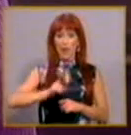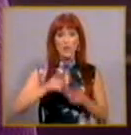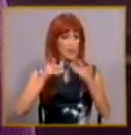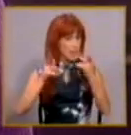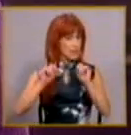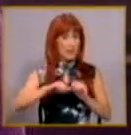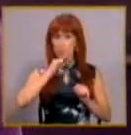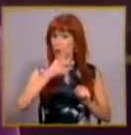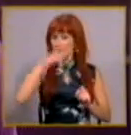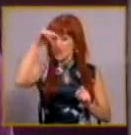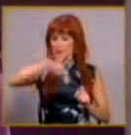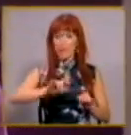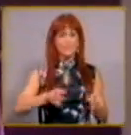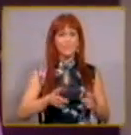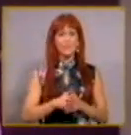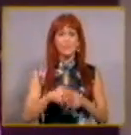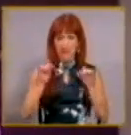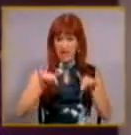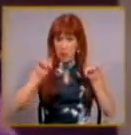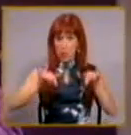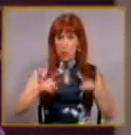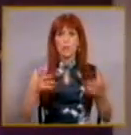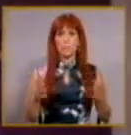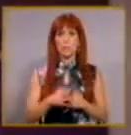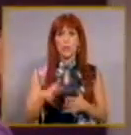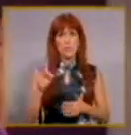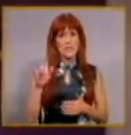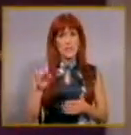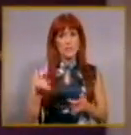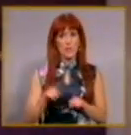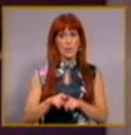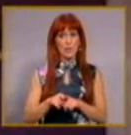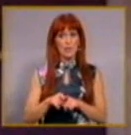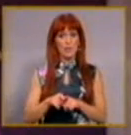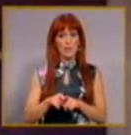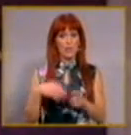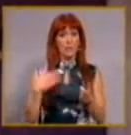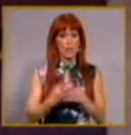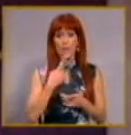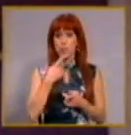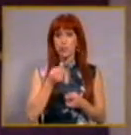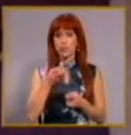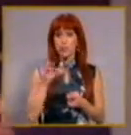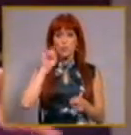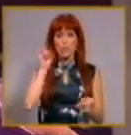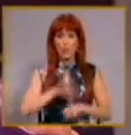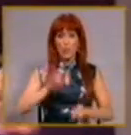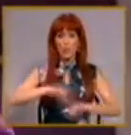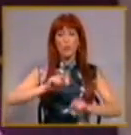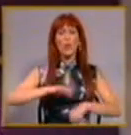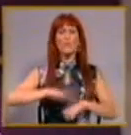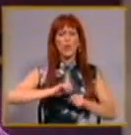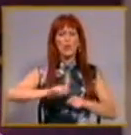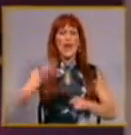isto também ainda não foi dito aqui hoje, é que, e o PCP tem colocado isto de facto com muita insistência, porque ao longo